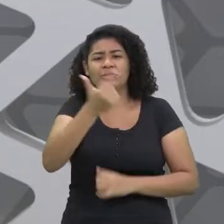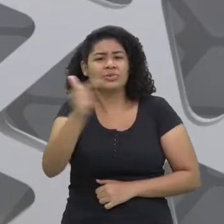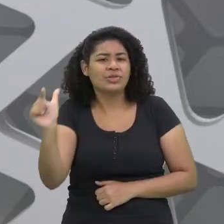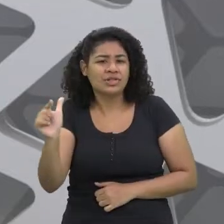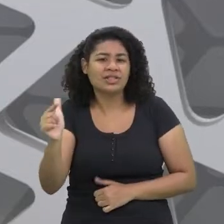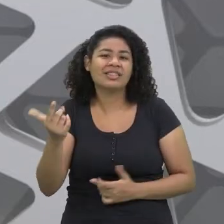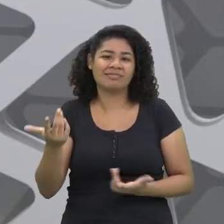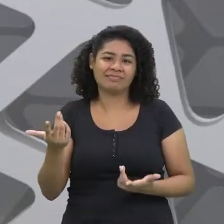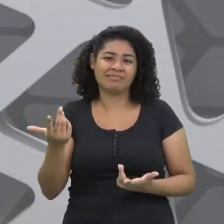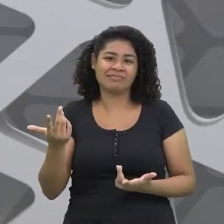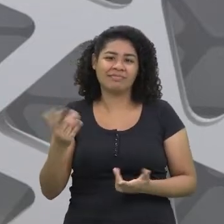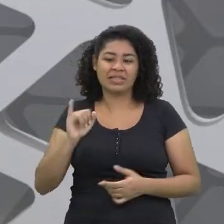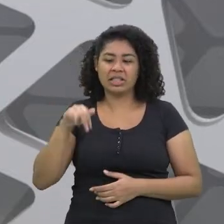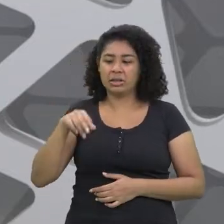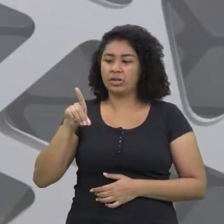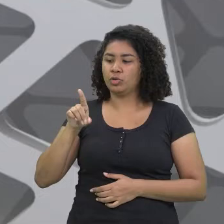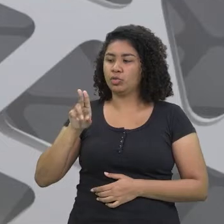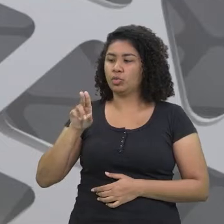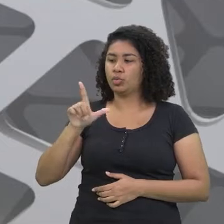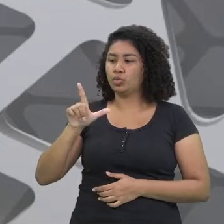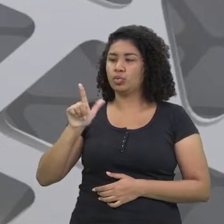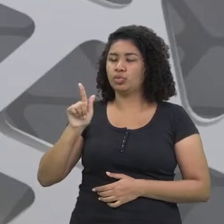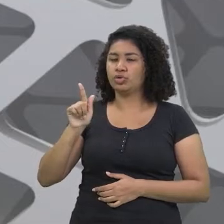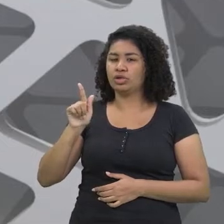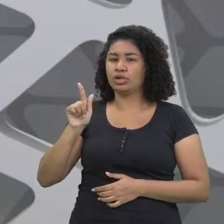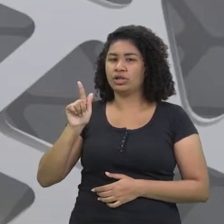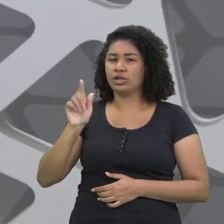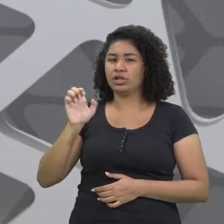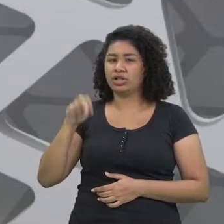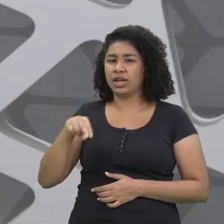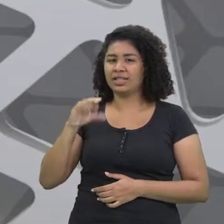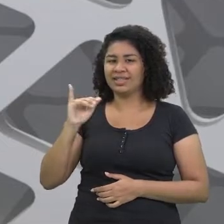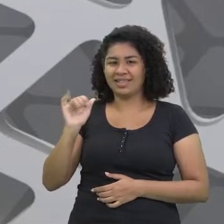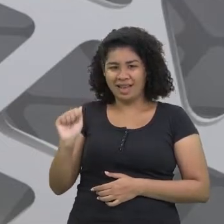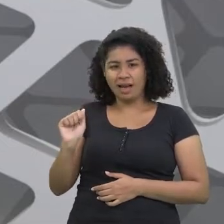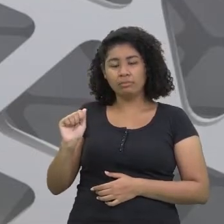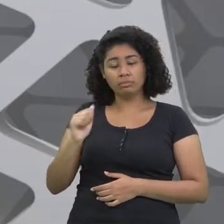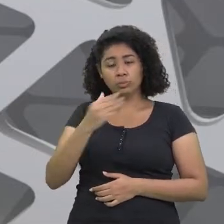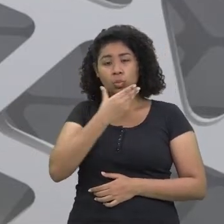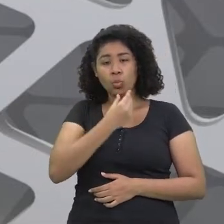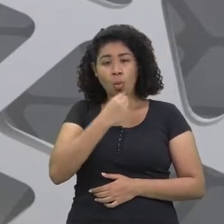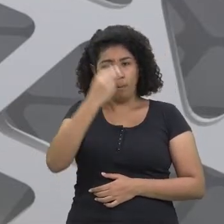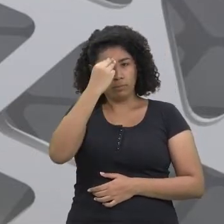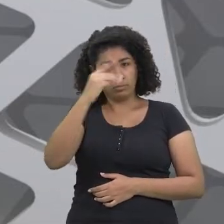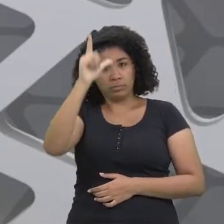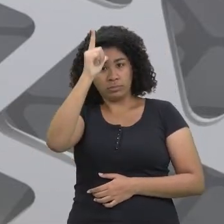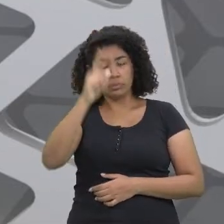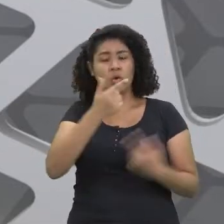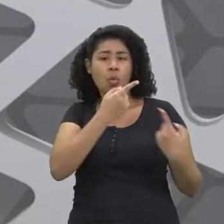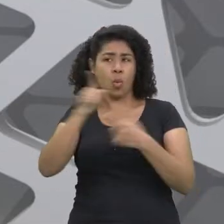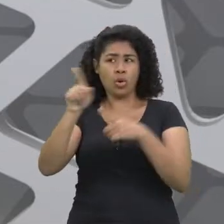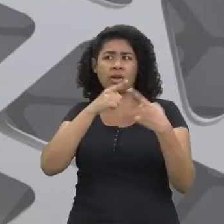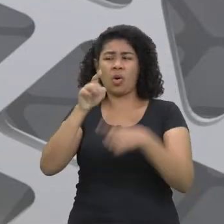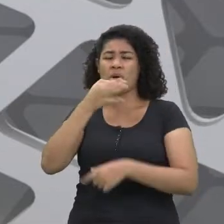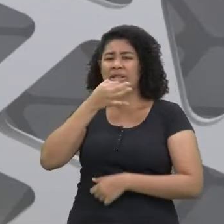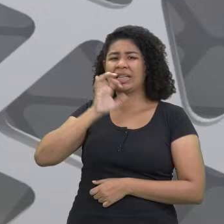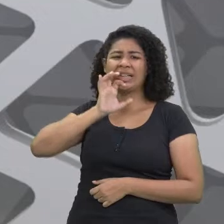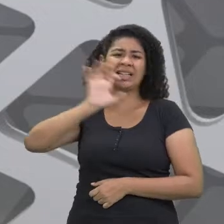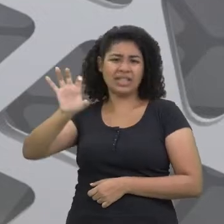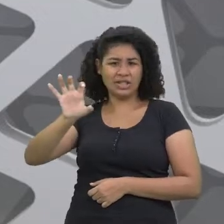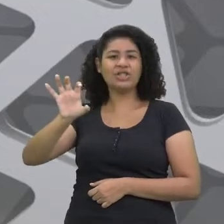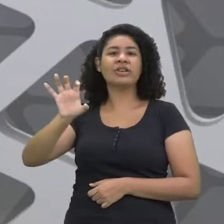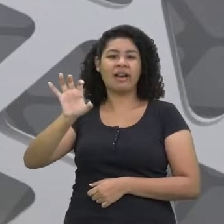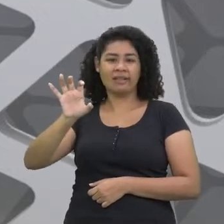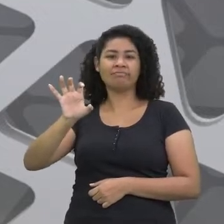venda de indulgências, a venda do perdão dos pecados, tudo isso sendo criticado, sendo colocado em discussão na